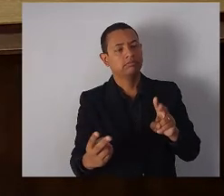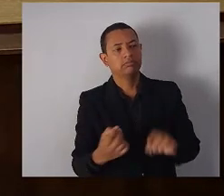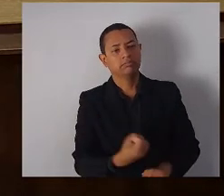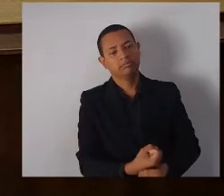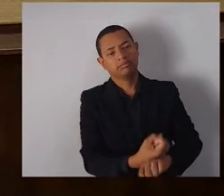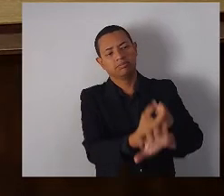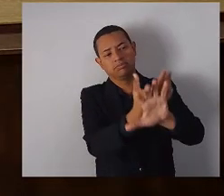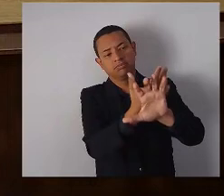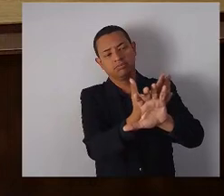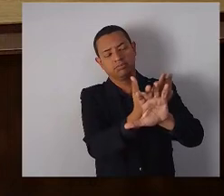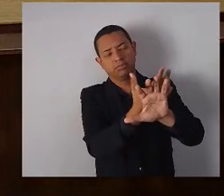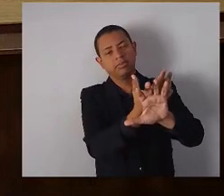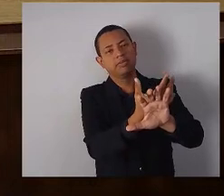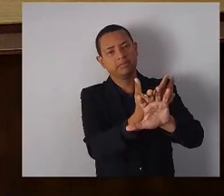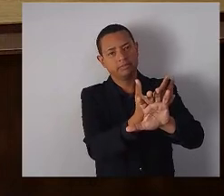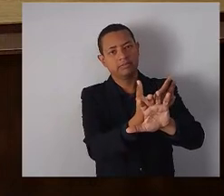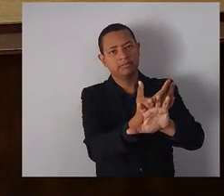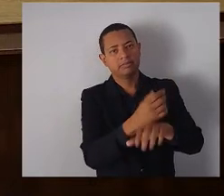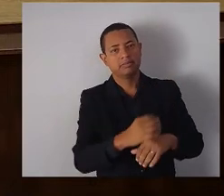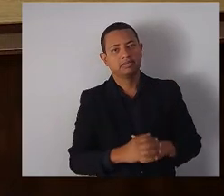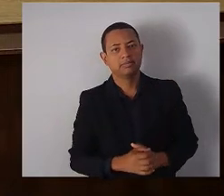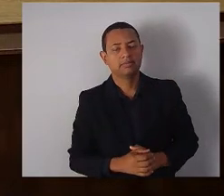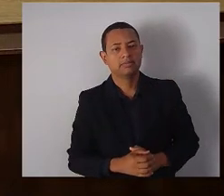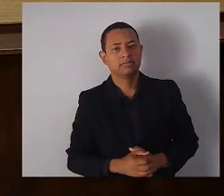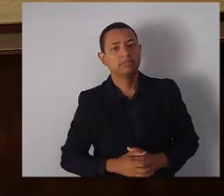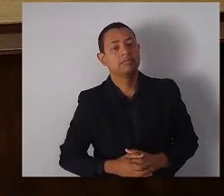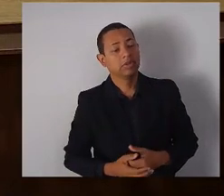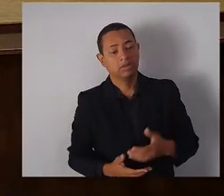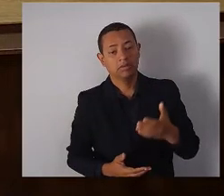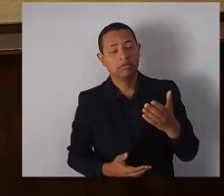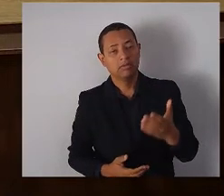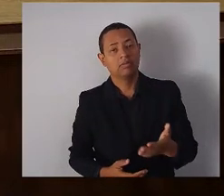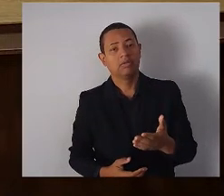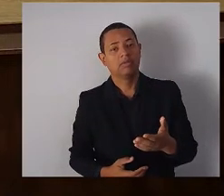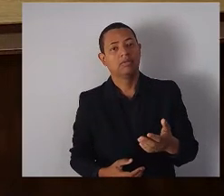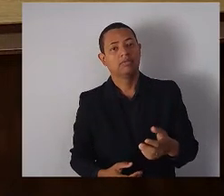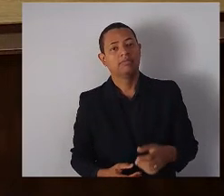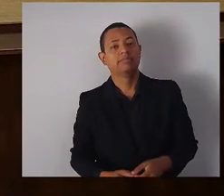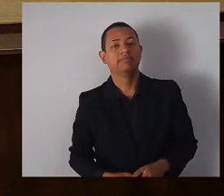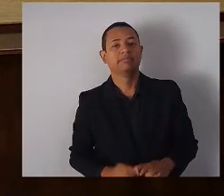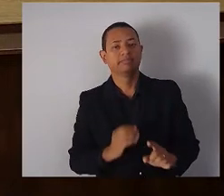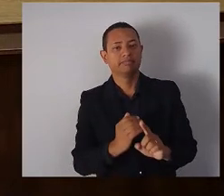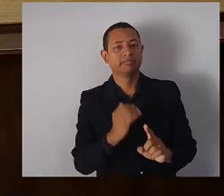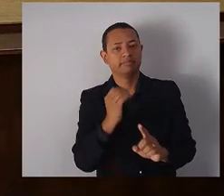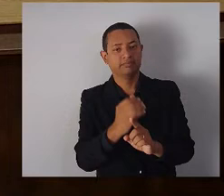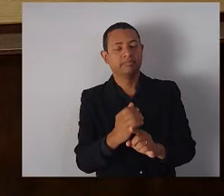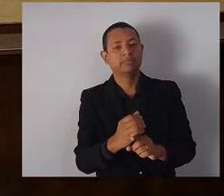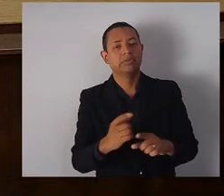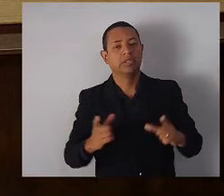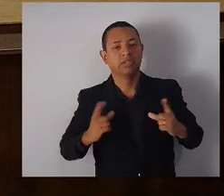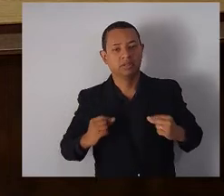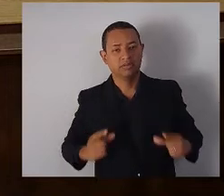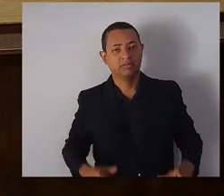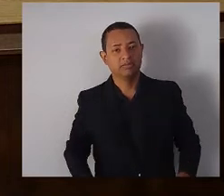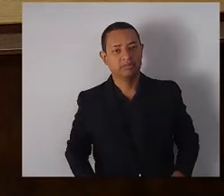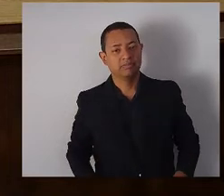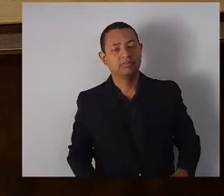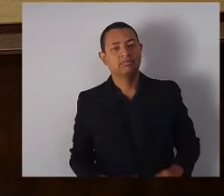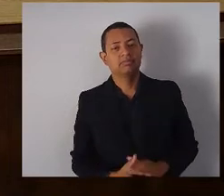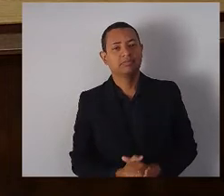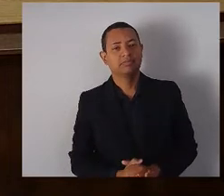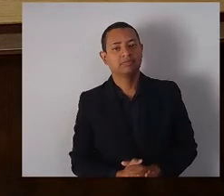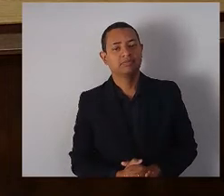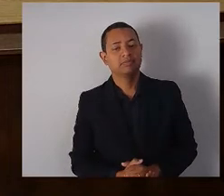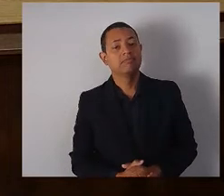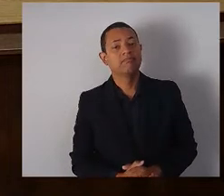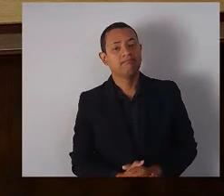remota, que participará o desembargador Gleidson. E a Câmara Municipal